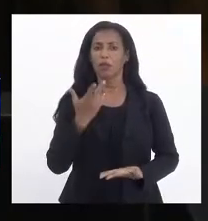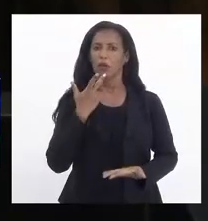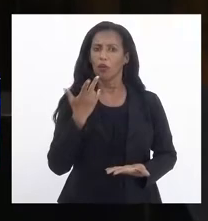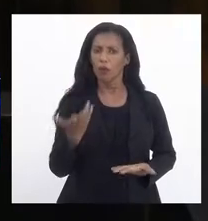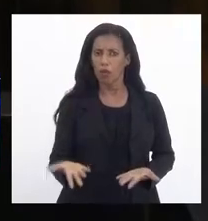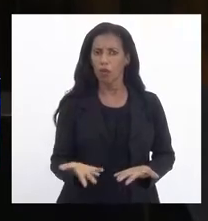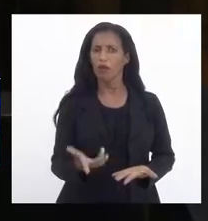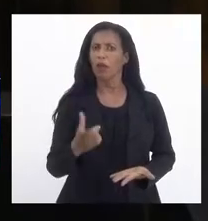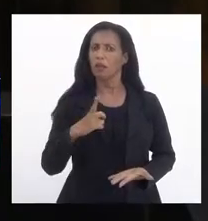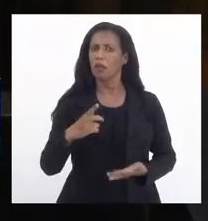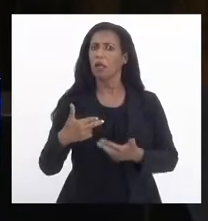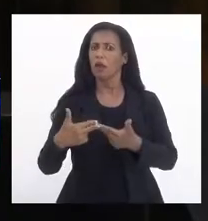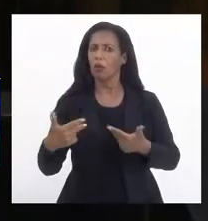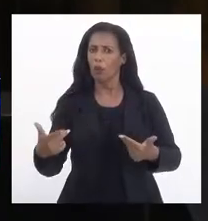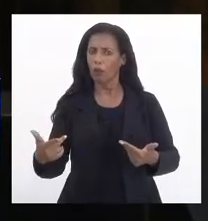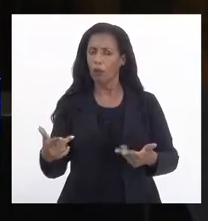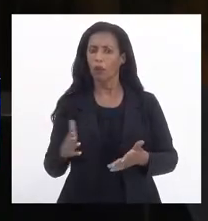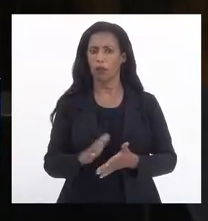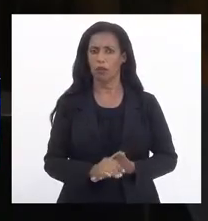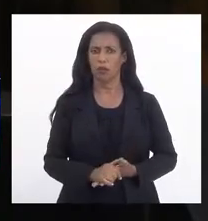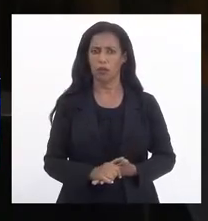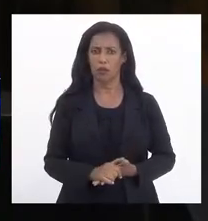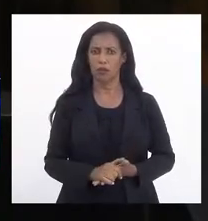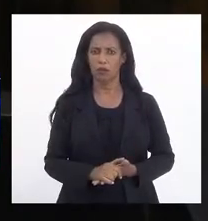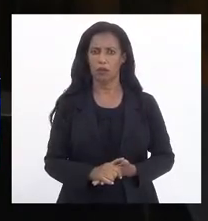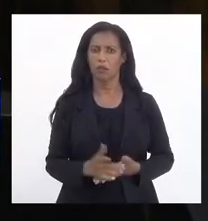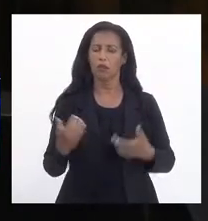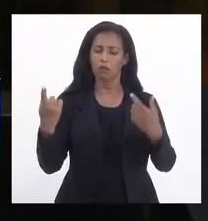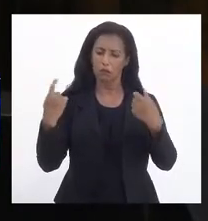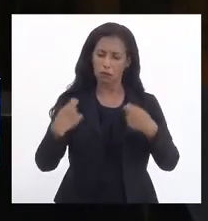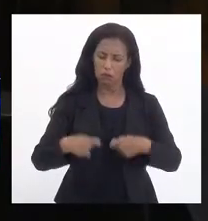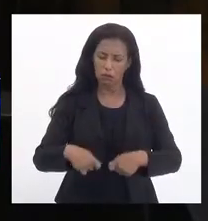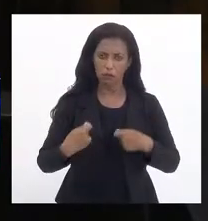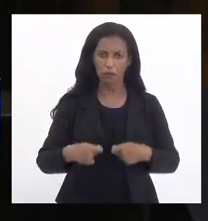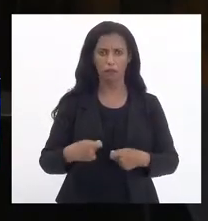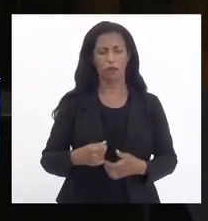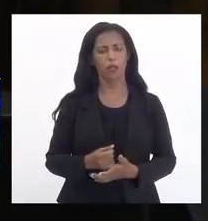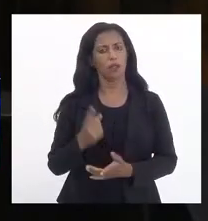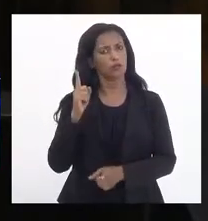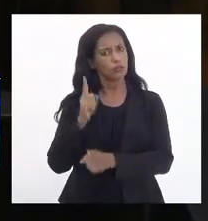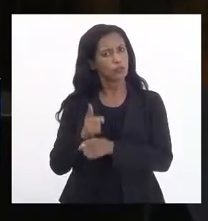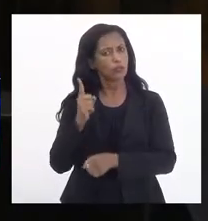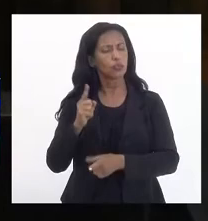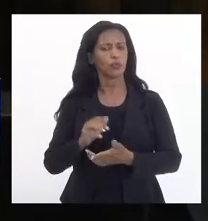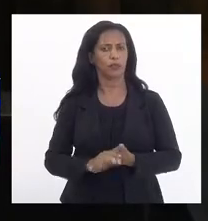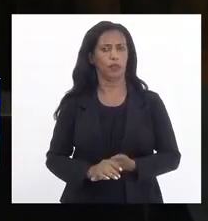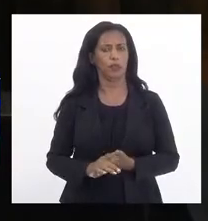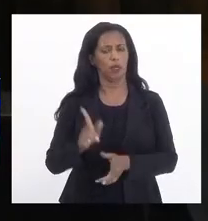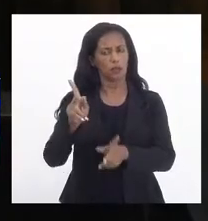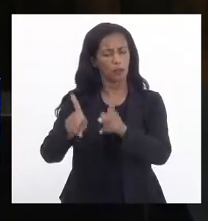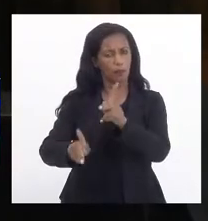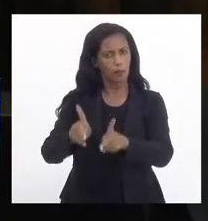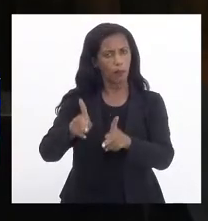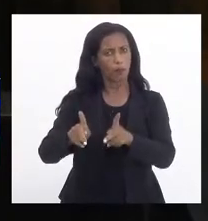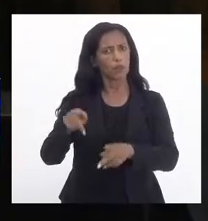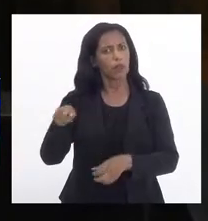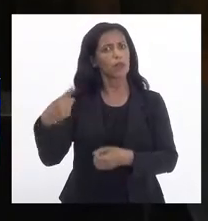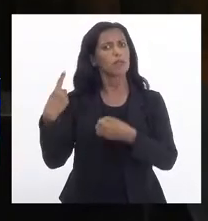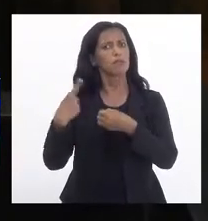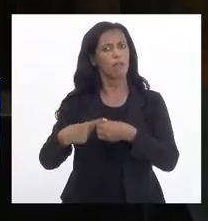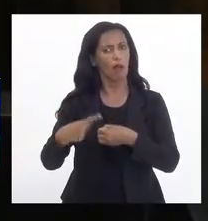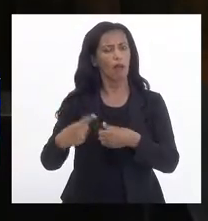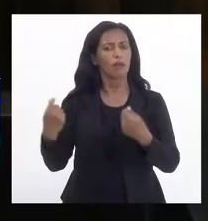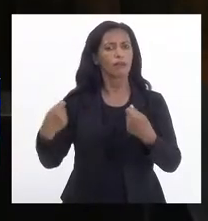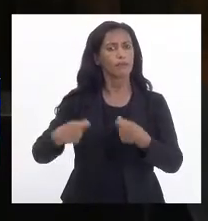que algo tem e precisamos descobrir. E essa população e esse bairro